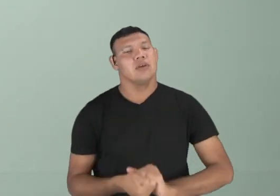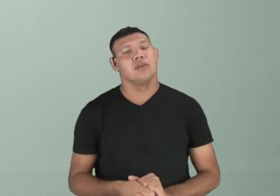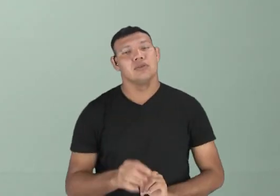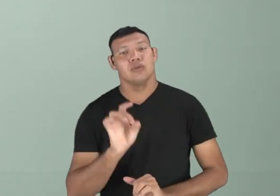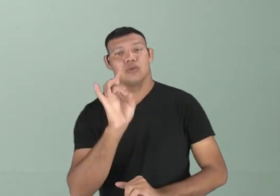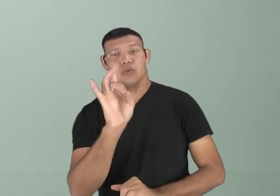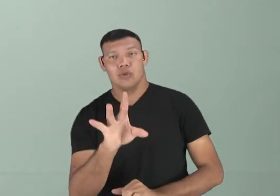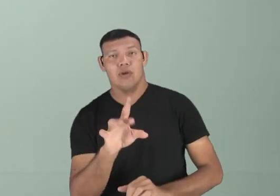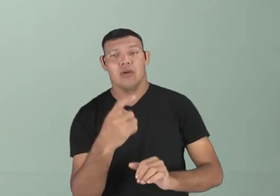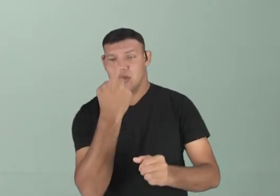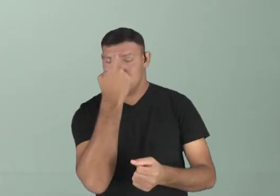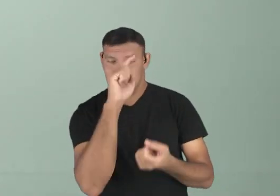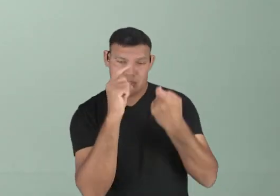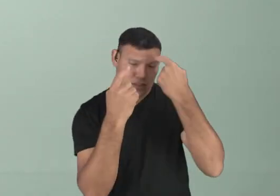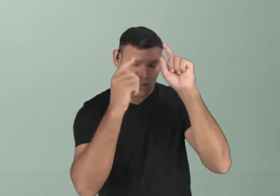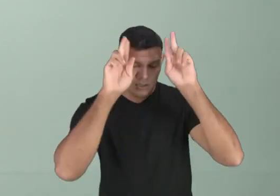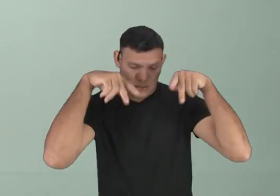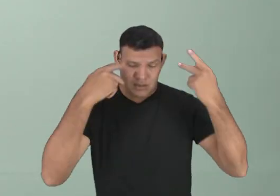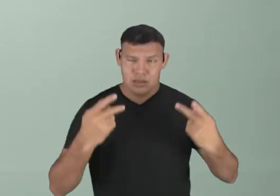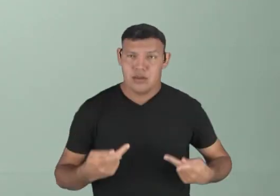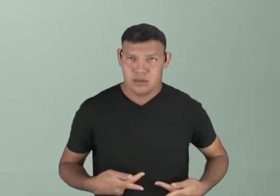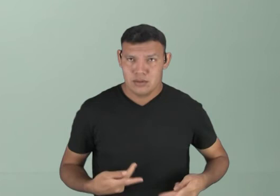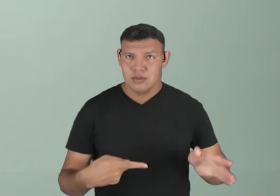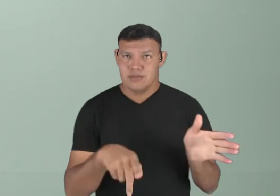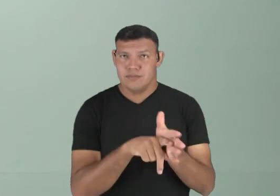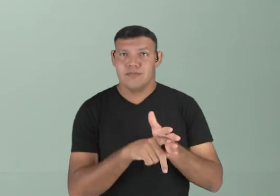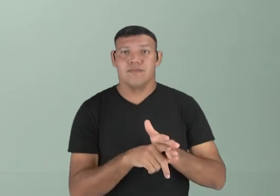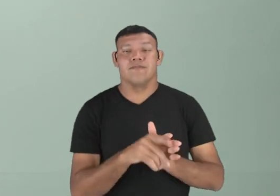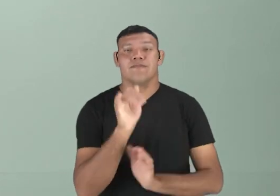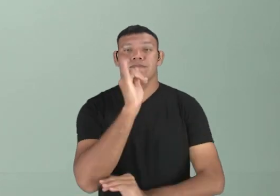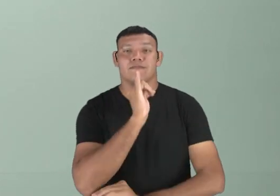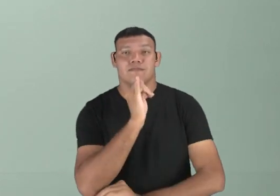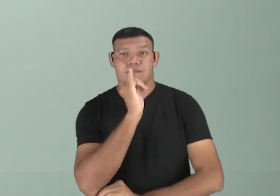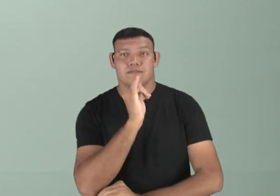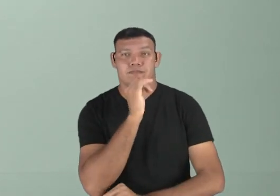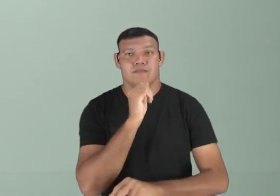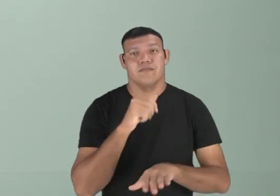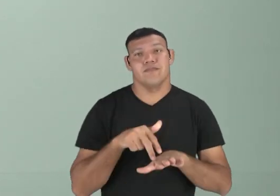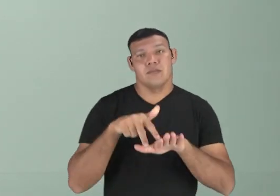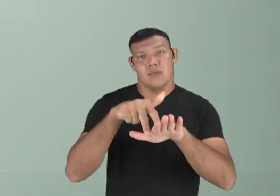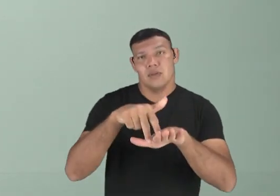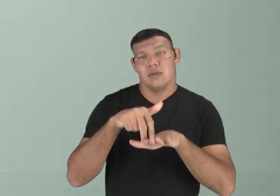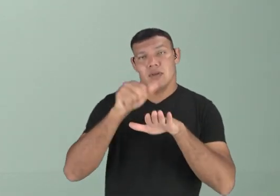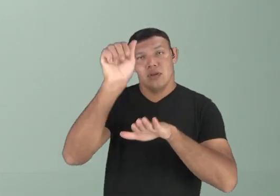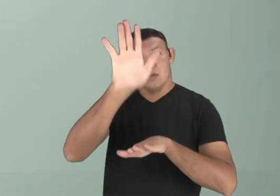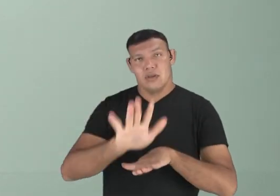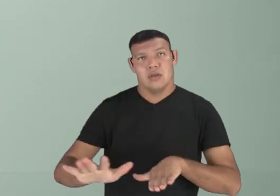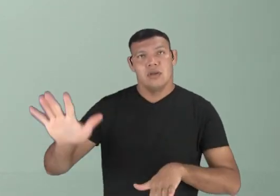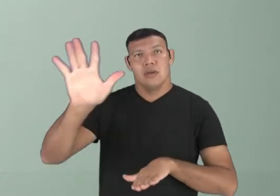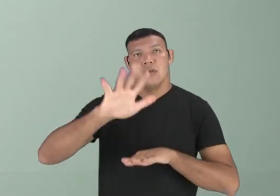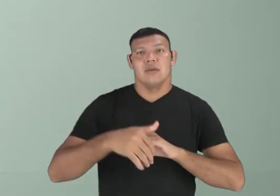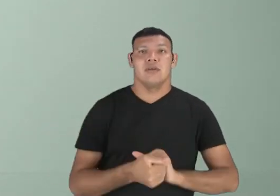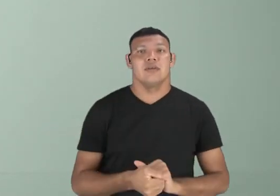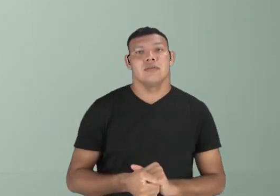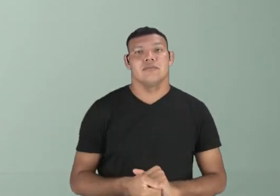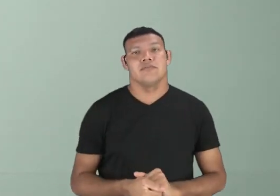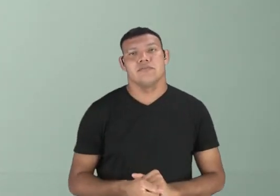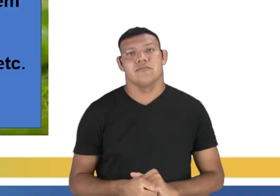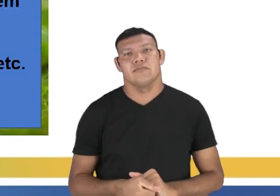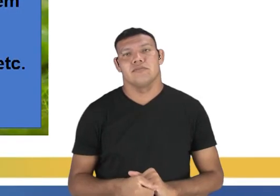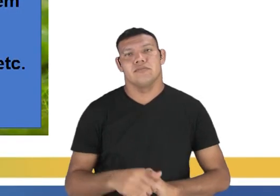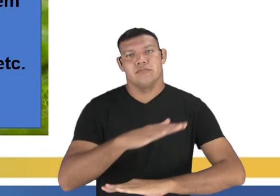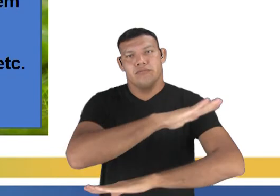pelo próprio homem, pela própria ação humana. Aí, como exemplos de esportes radicais no geral, o professor trouxe o mountain bike,